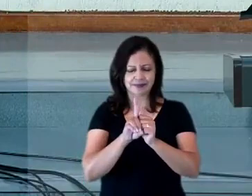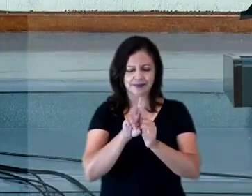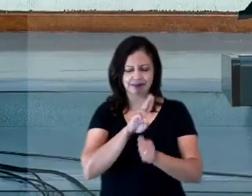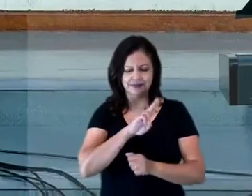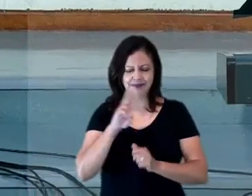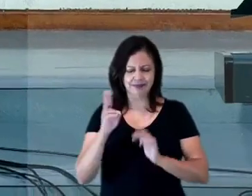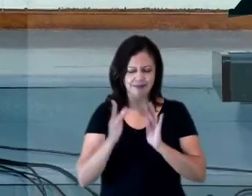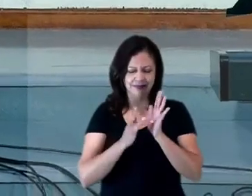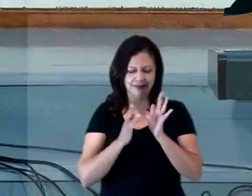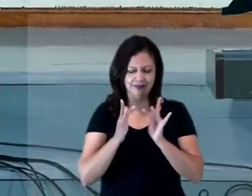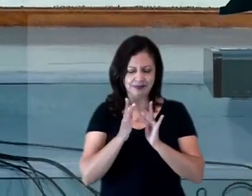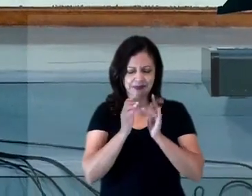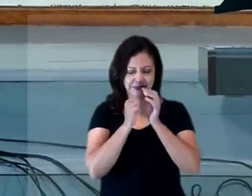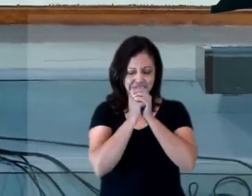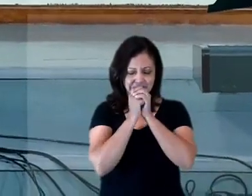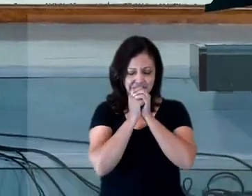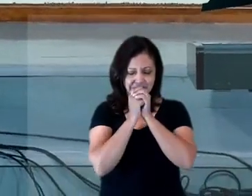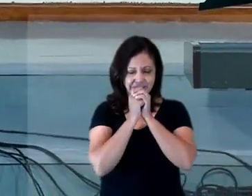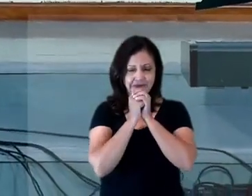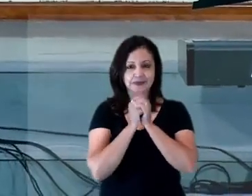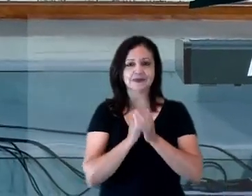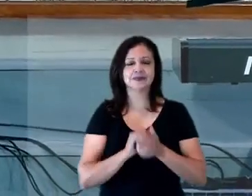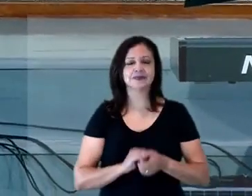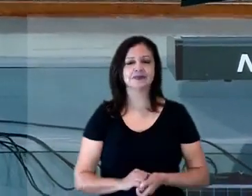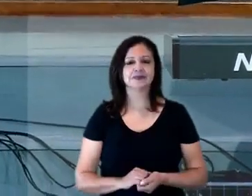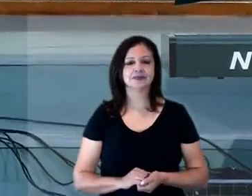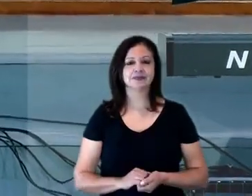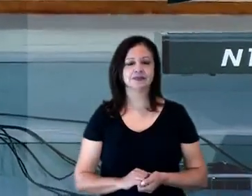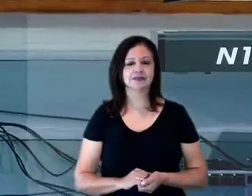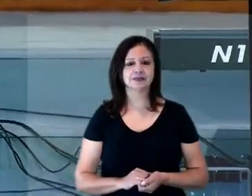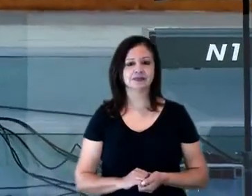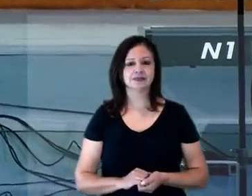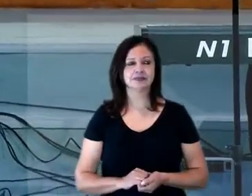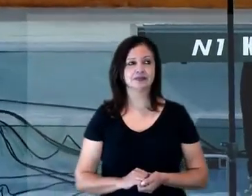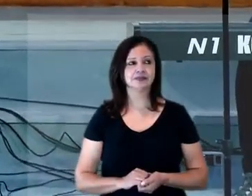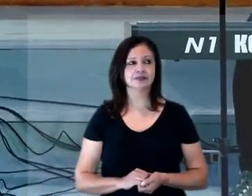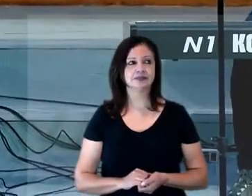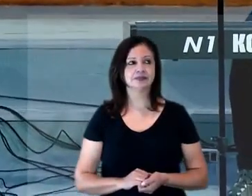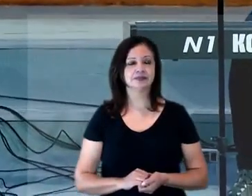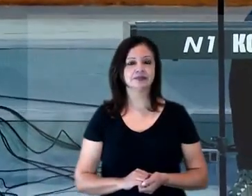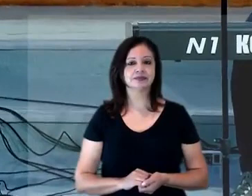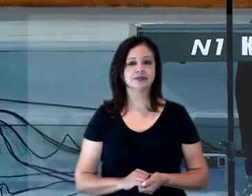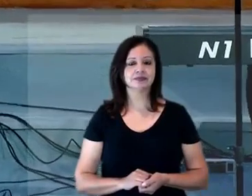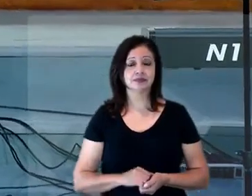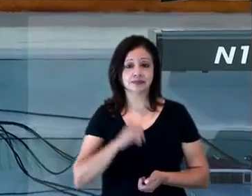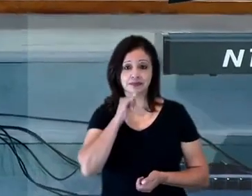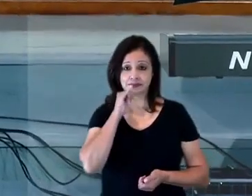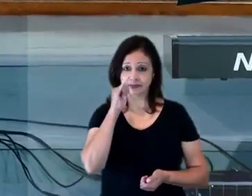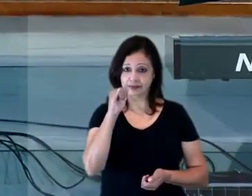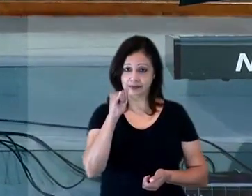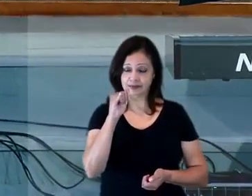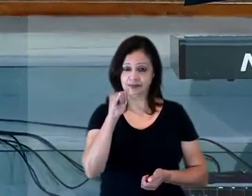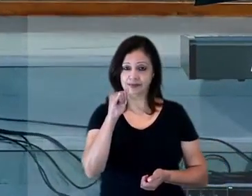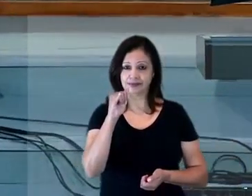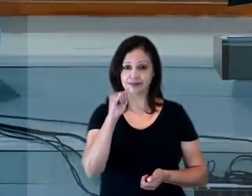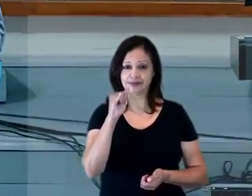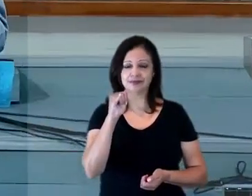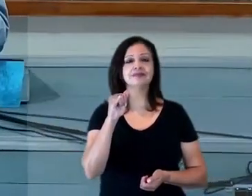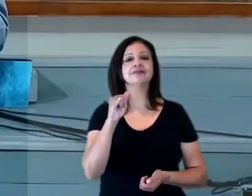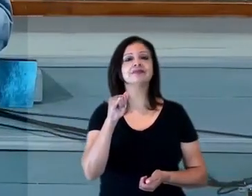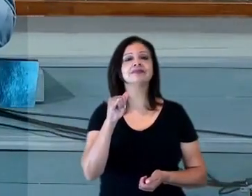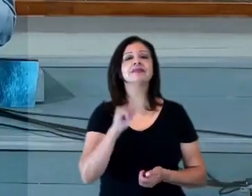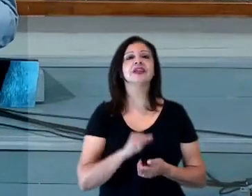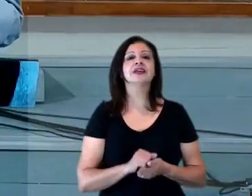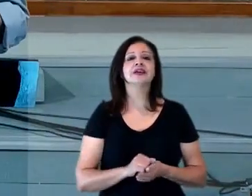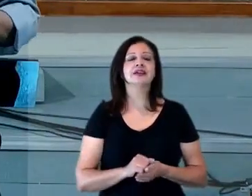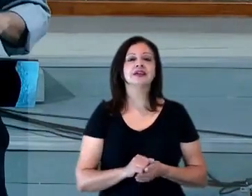em nome de Jesus. Amém. Eu tenho aqui um único anúncio para compartilhar com os irmãos, a respeito de um